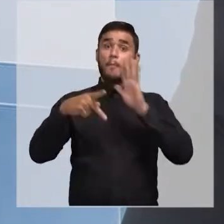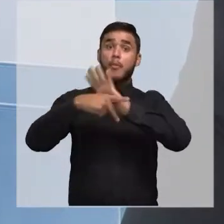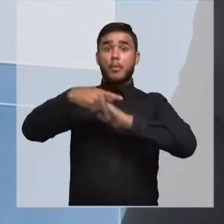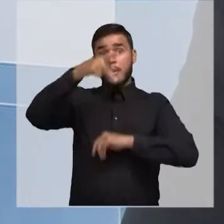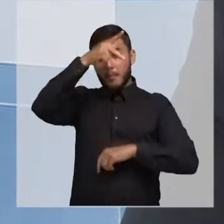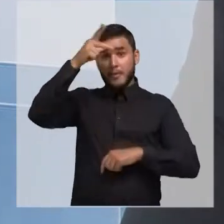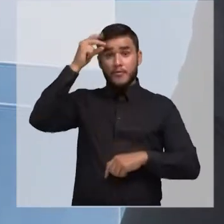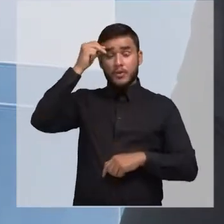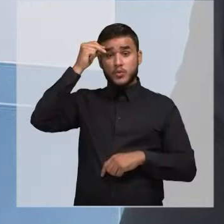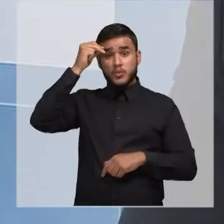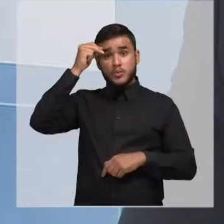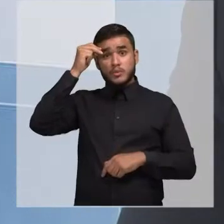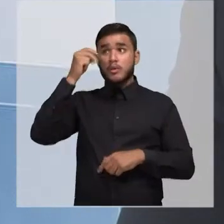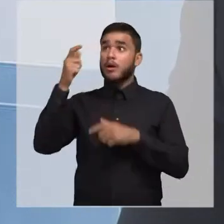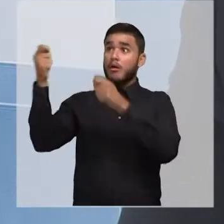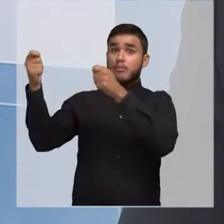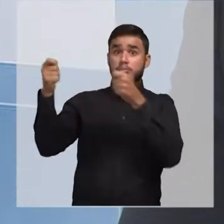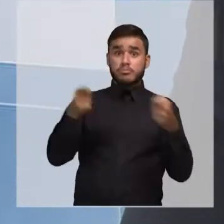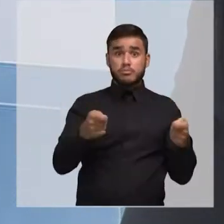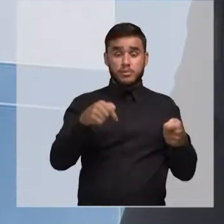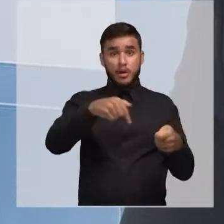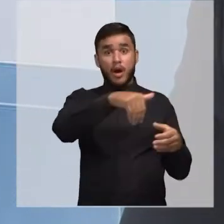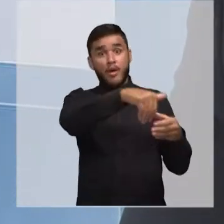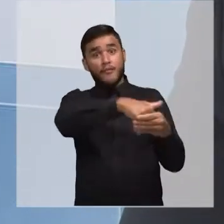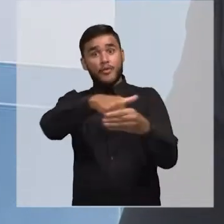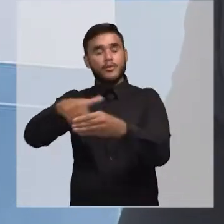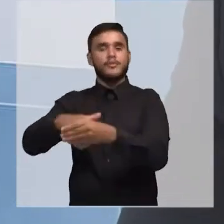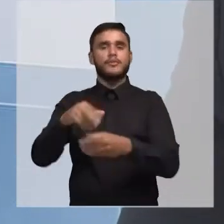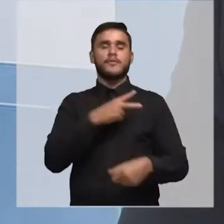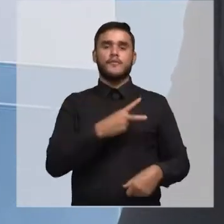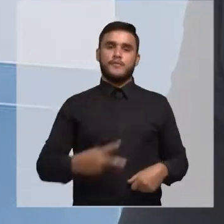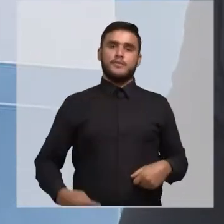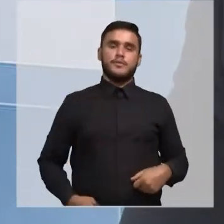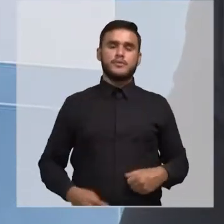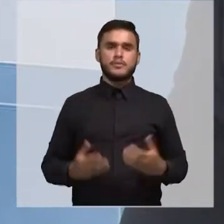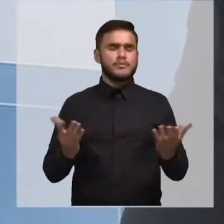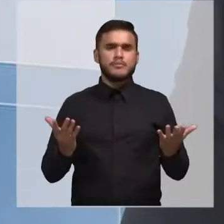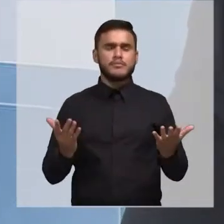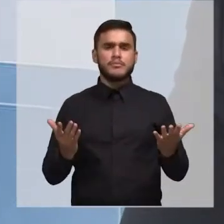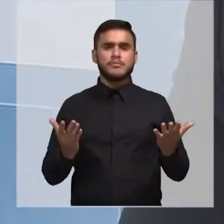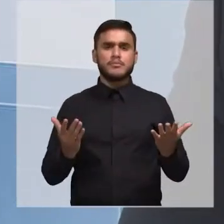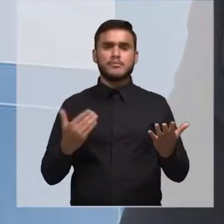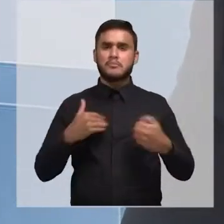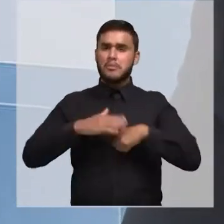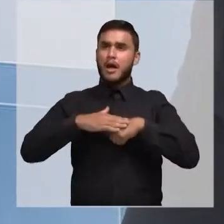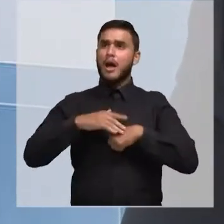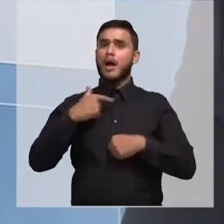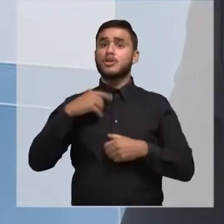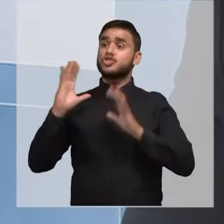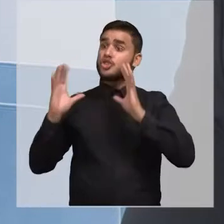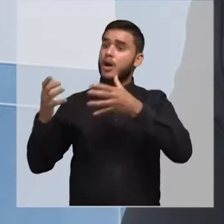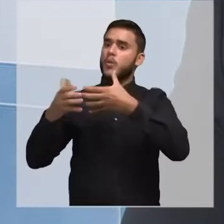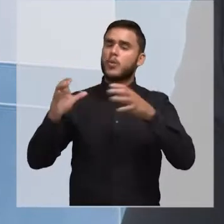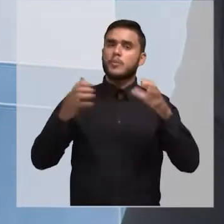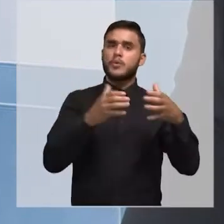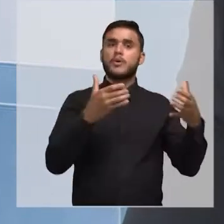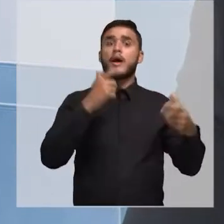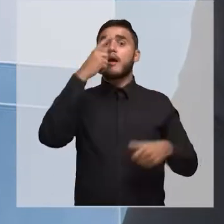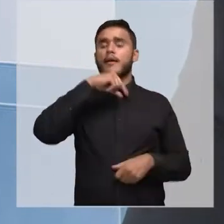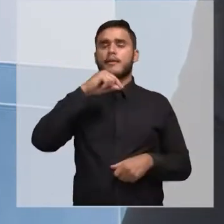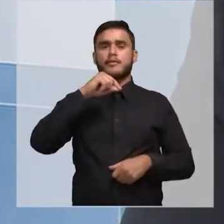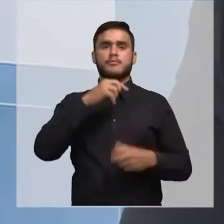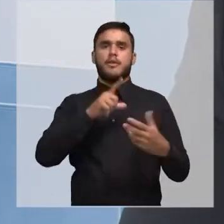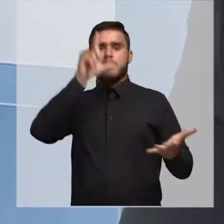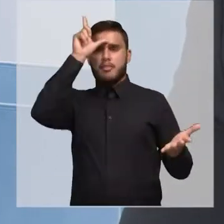Executivo Municipal, foi votada pela Câmara Municipal, passou por comissão. Passou pelas comissões, quem encaminha esse processo é o líder